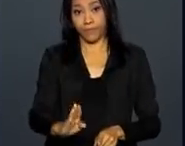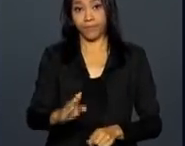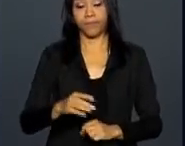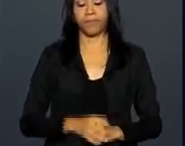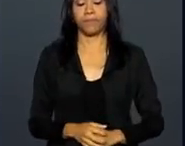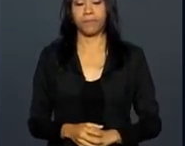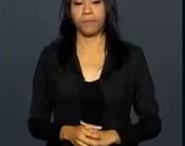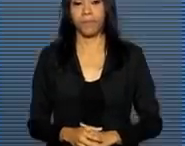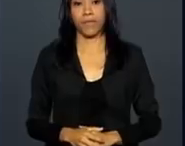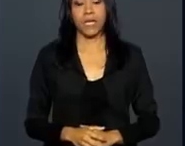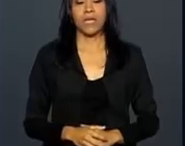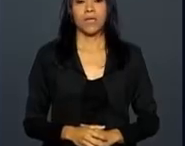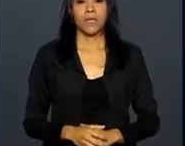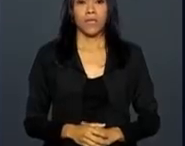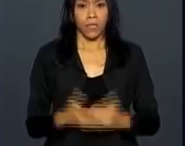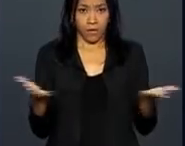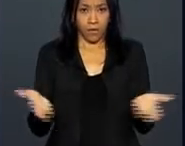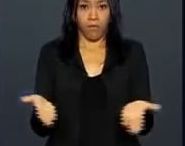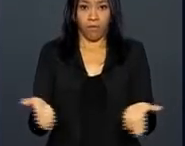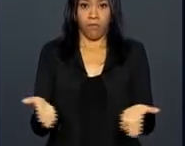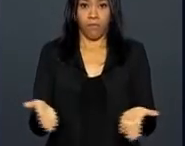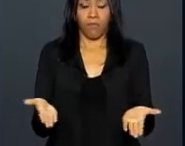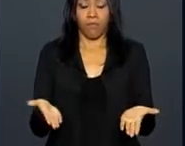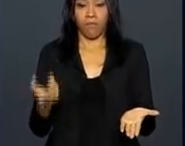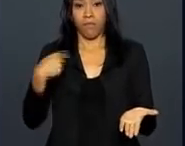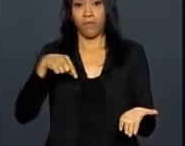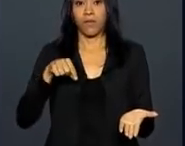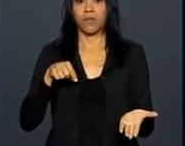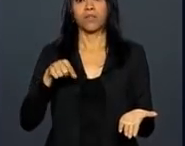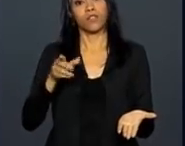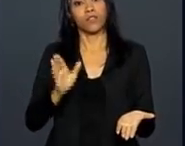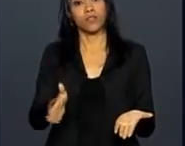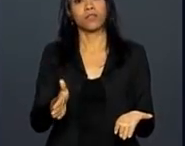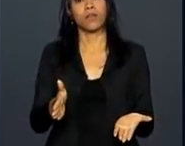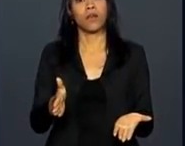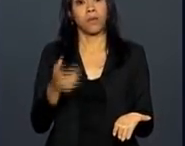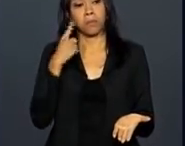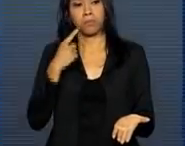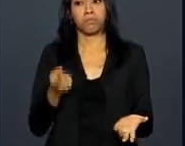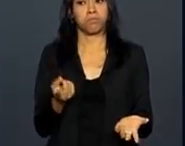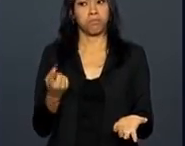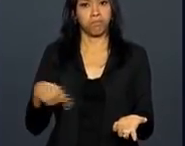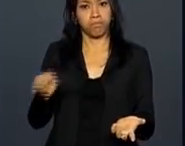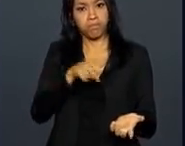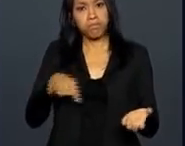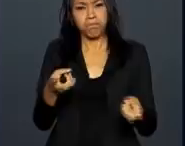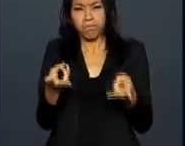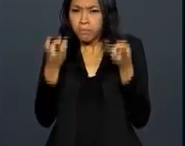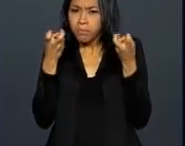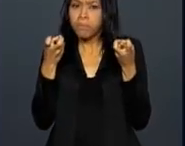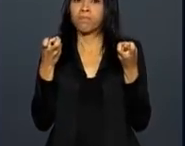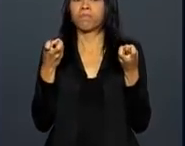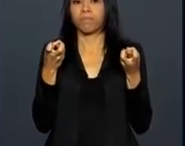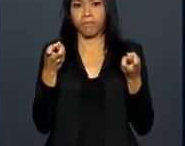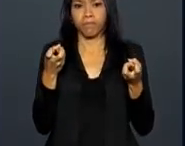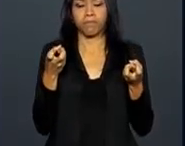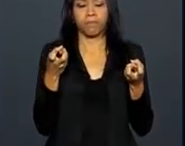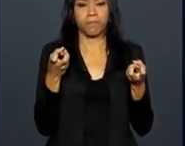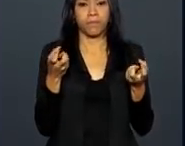E, a partir de agora, como pudemos verificar, tomará